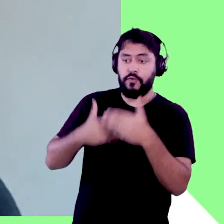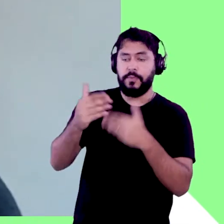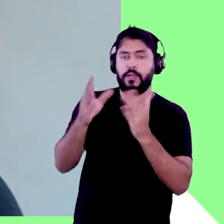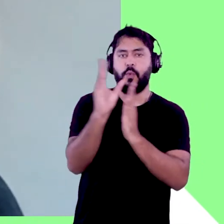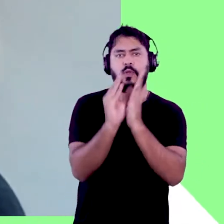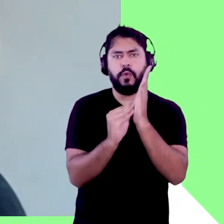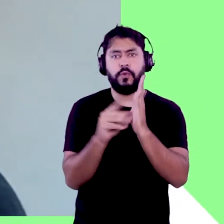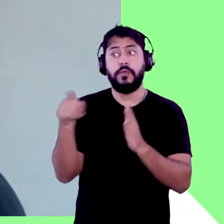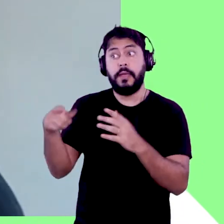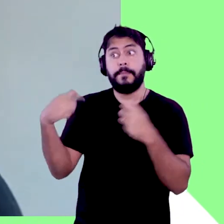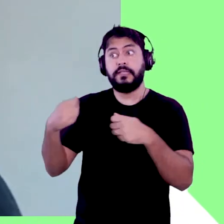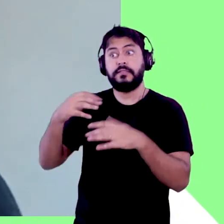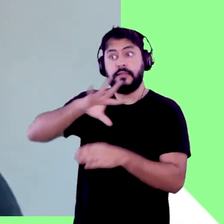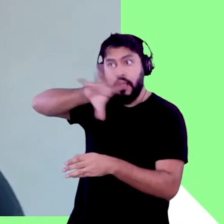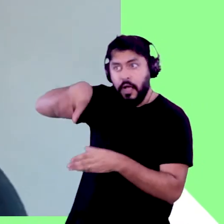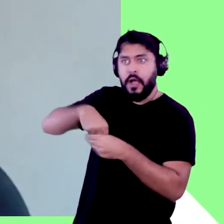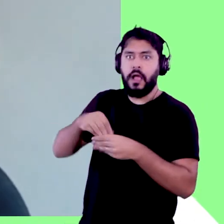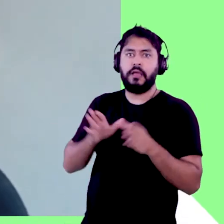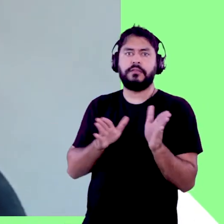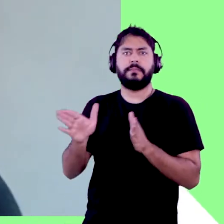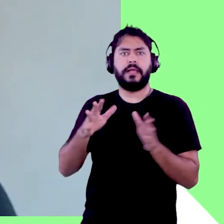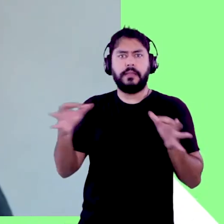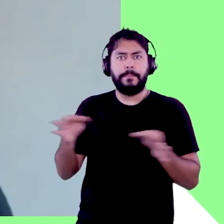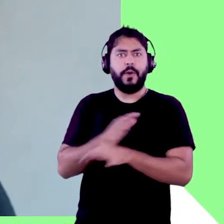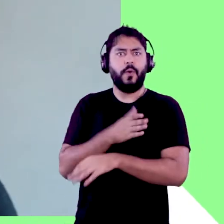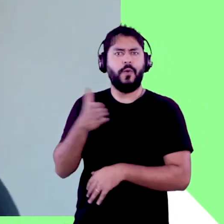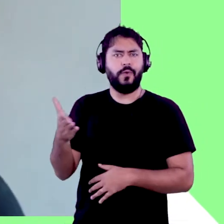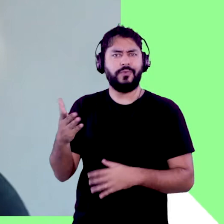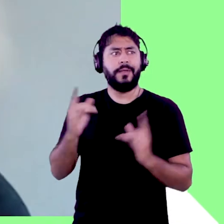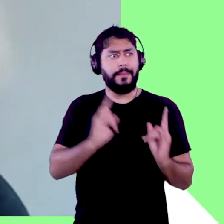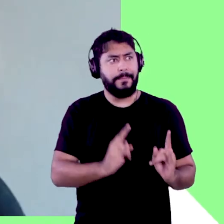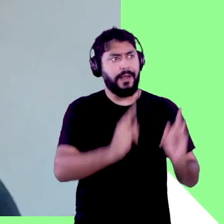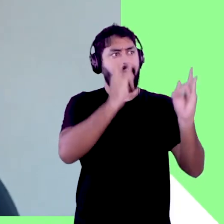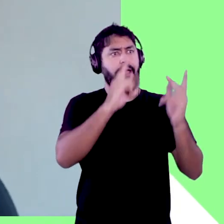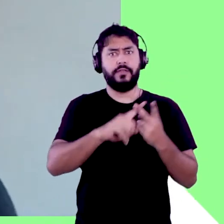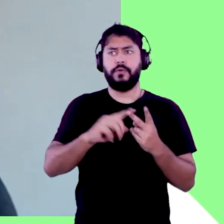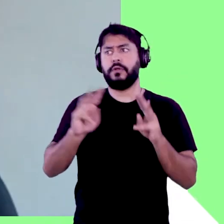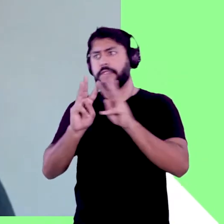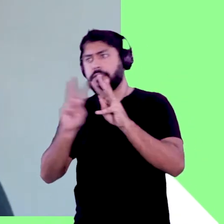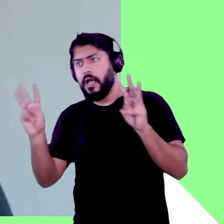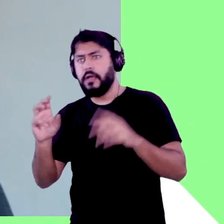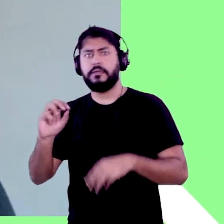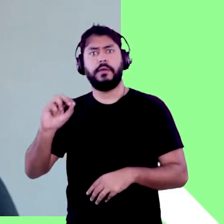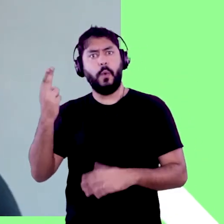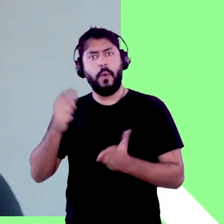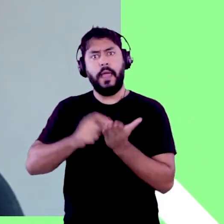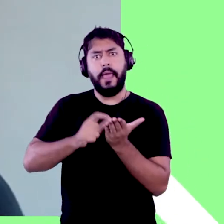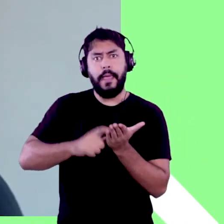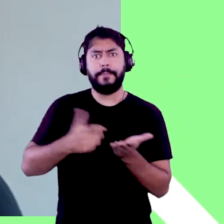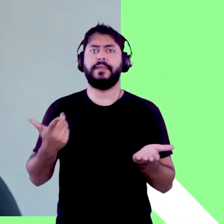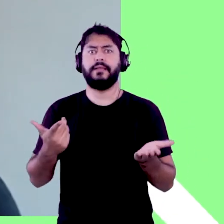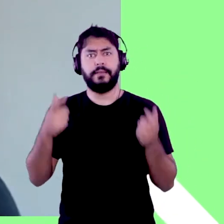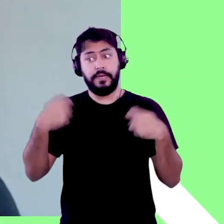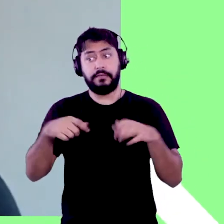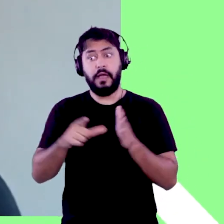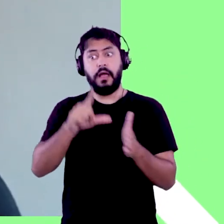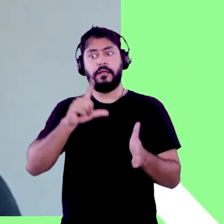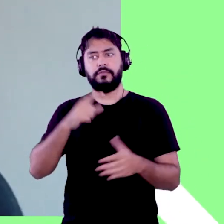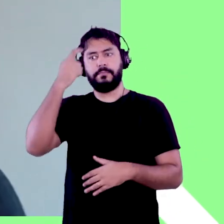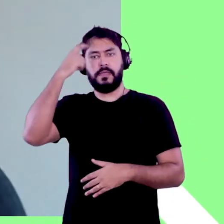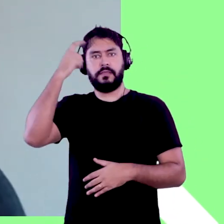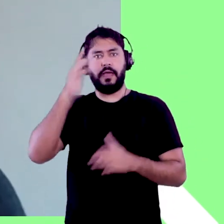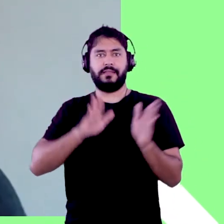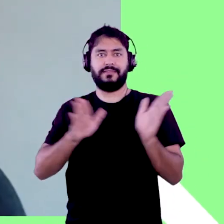de criação, né? Seja de um prédio, seja de um site ou de um aplicativo. São as ferramentas que são